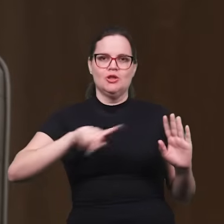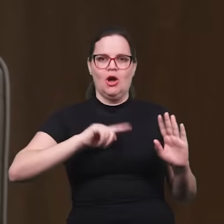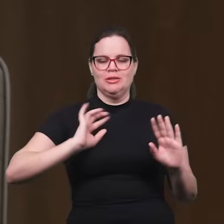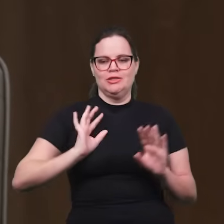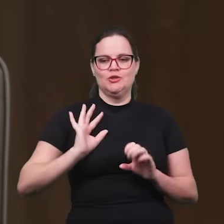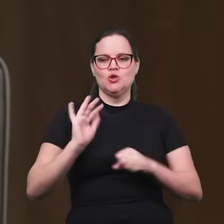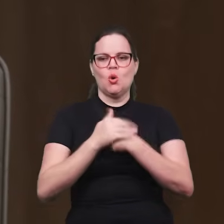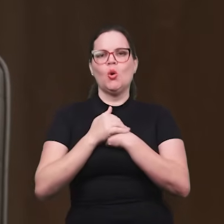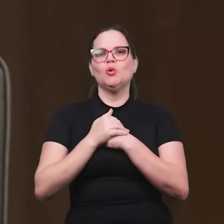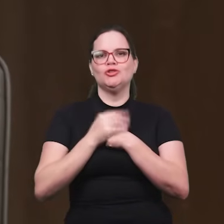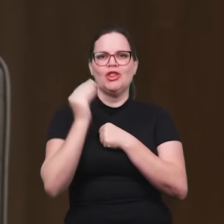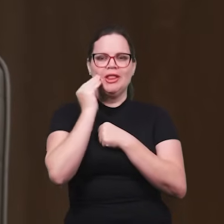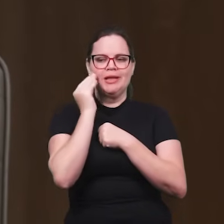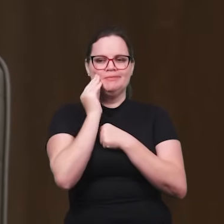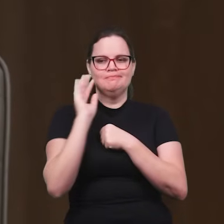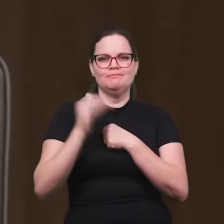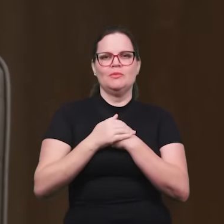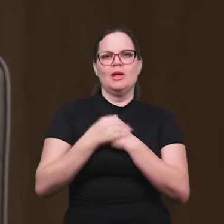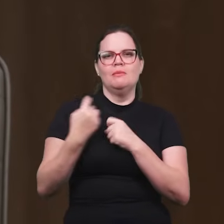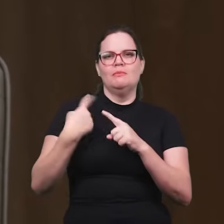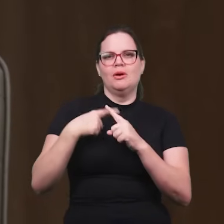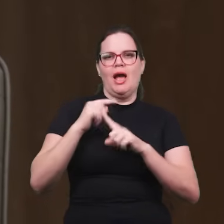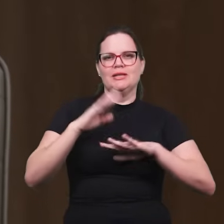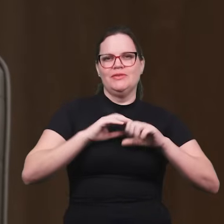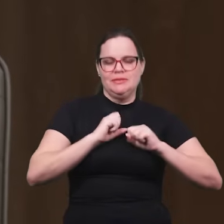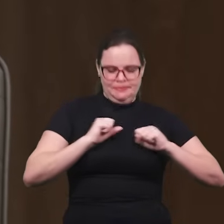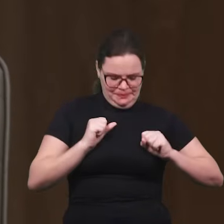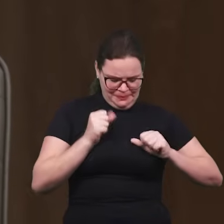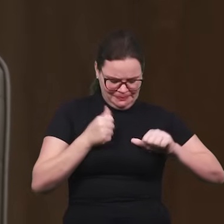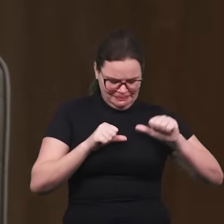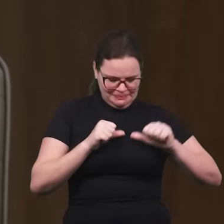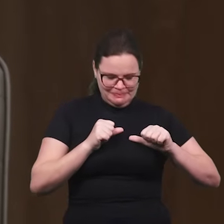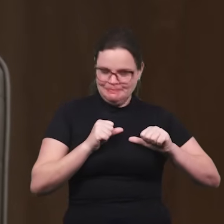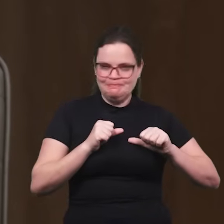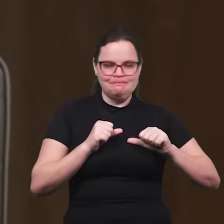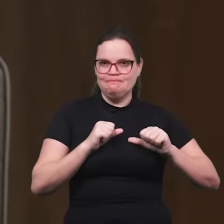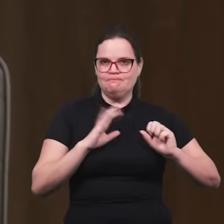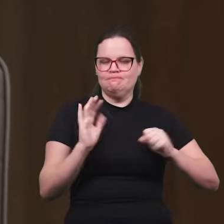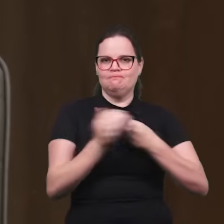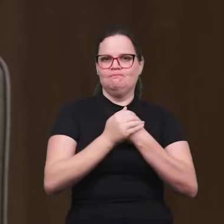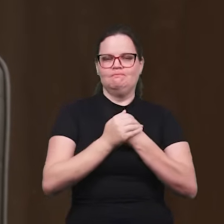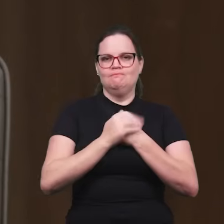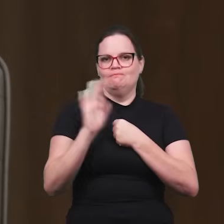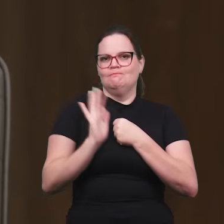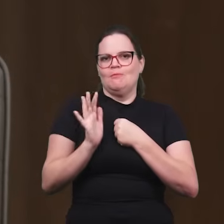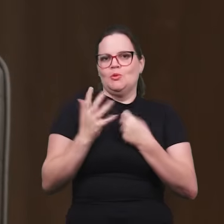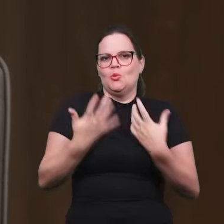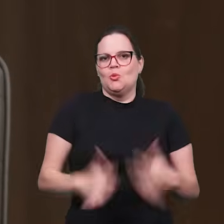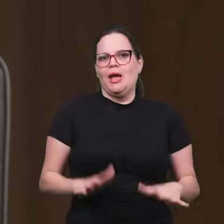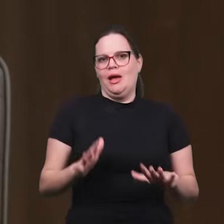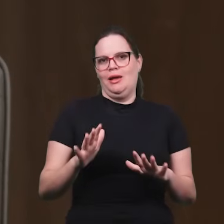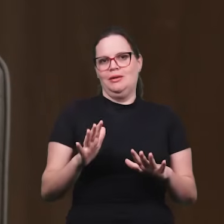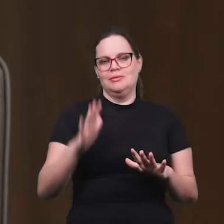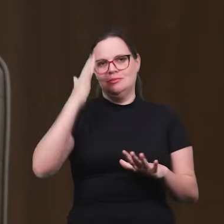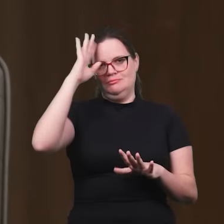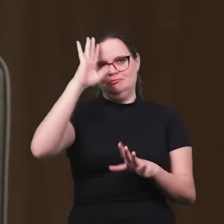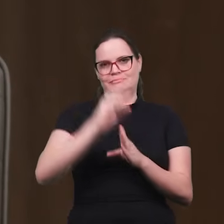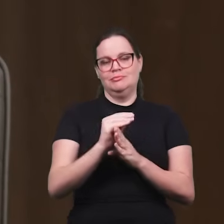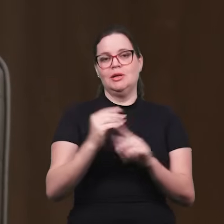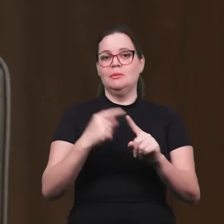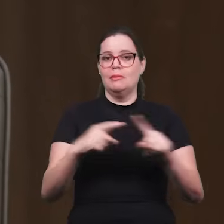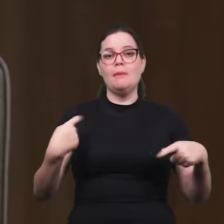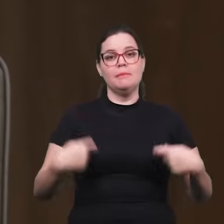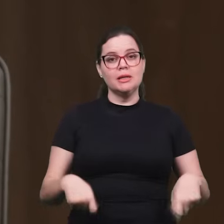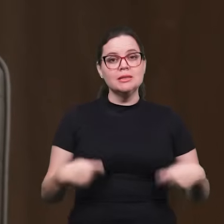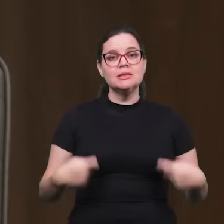mesmos. Escondemos porque às vezes é muito duro olhar para dentro de nós com um olhar sincero. Mas